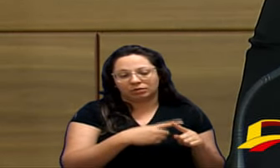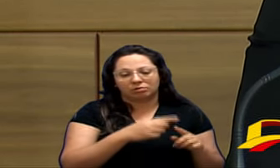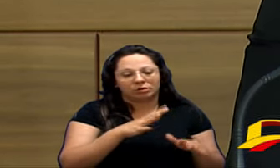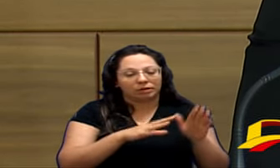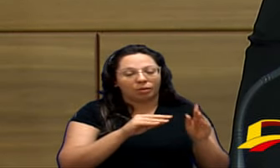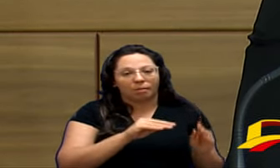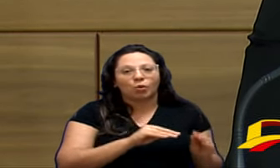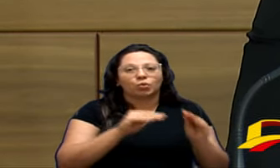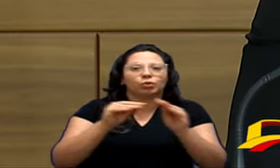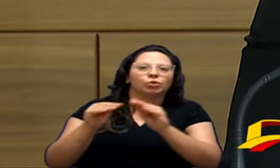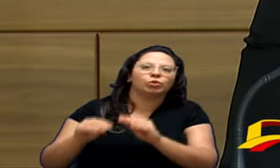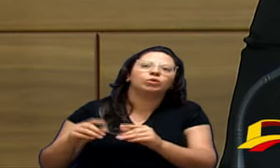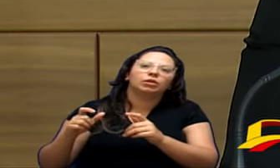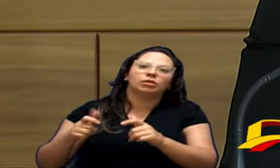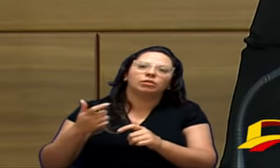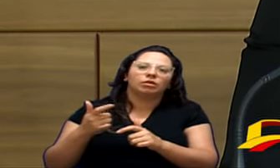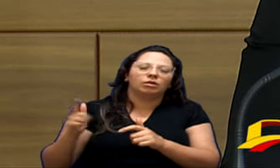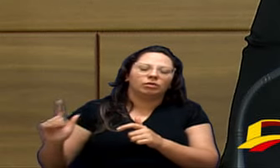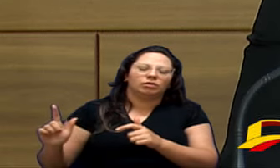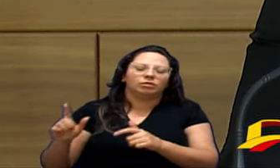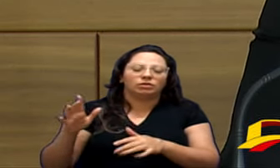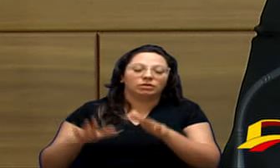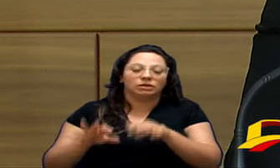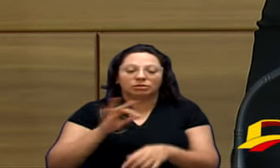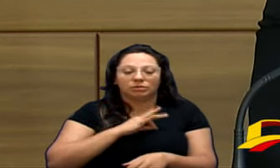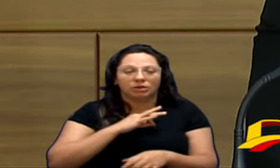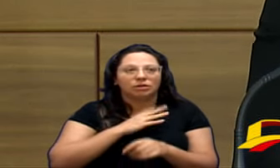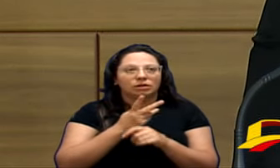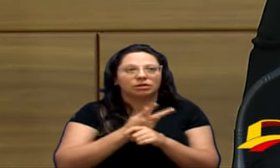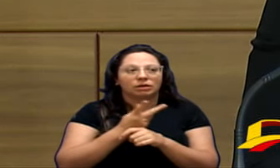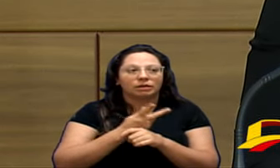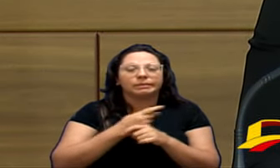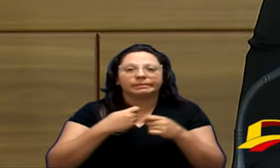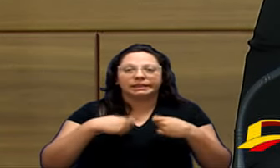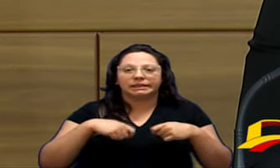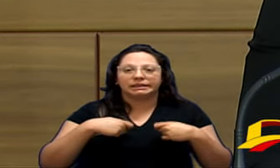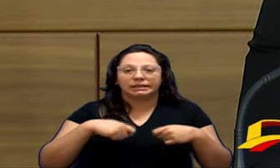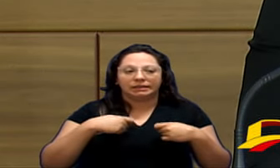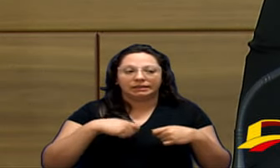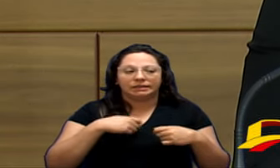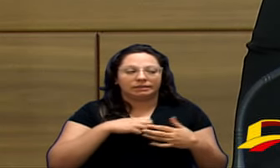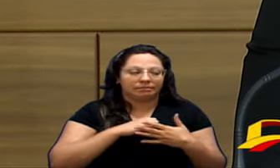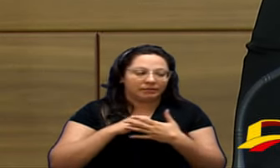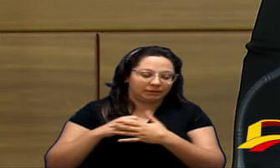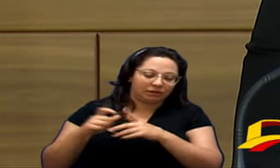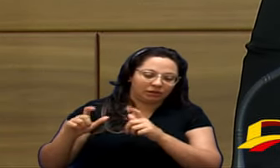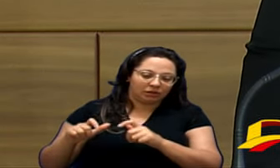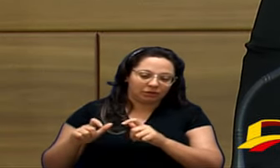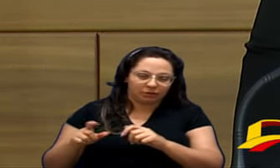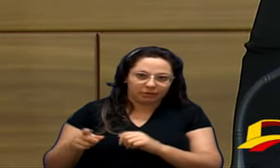região em razão mesmo do próprio Patrulhamento E você tem que levar esse efetivo para aquela